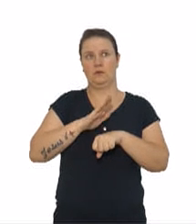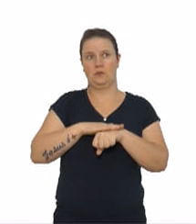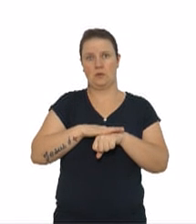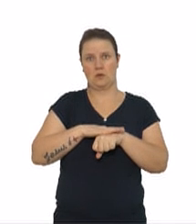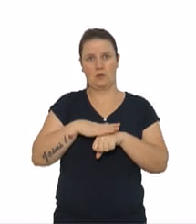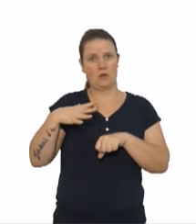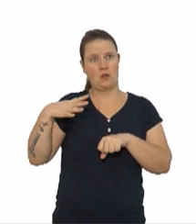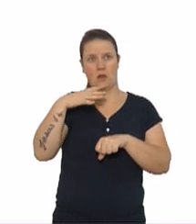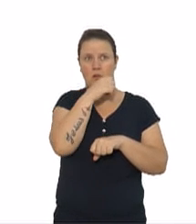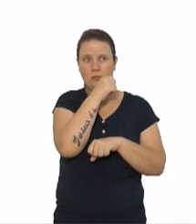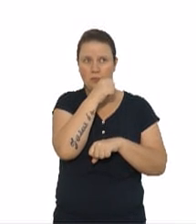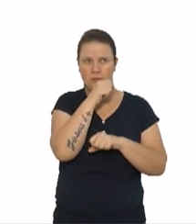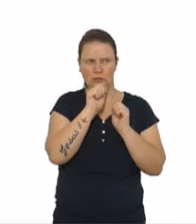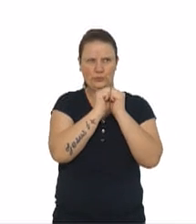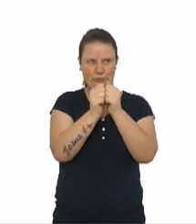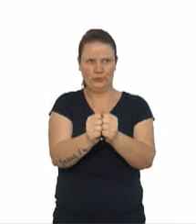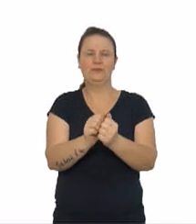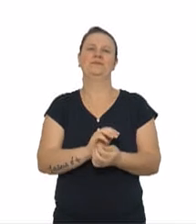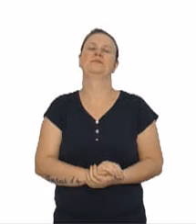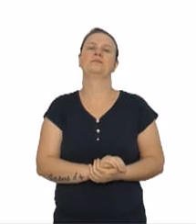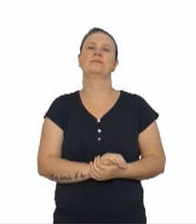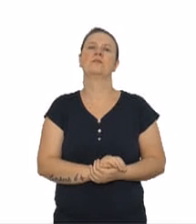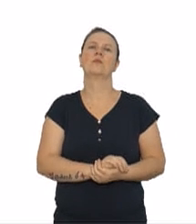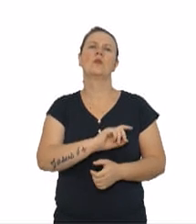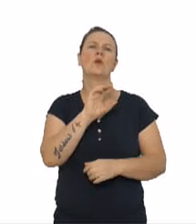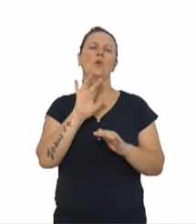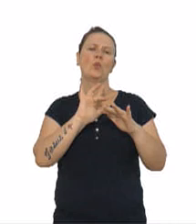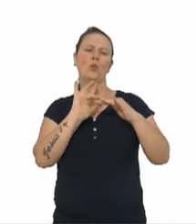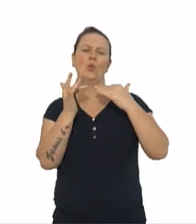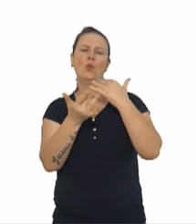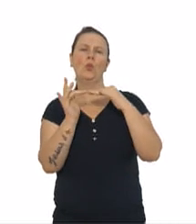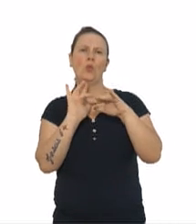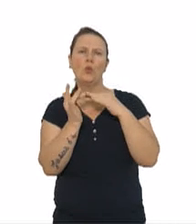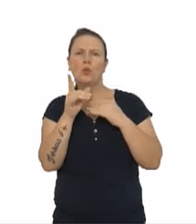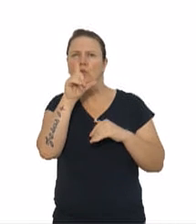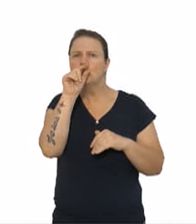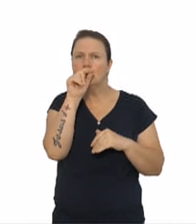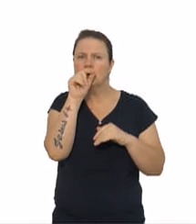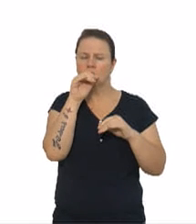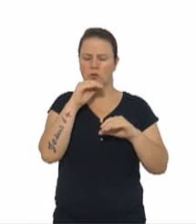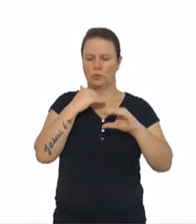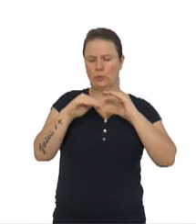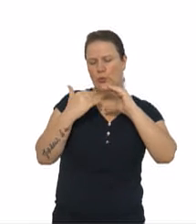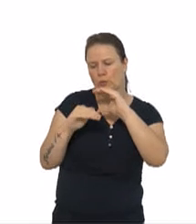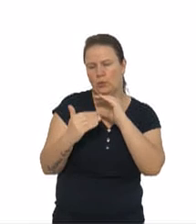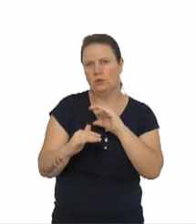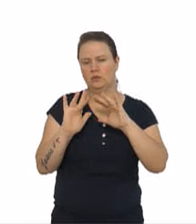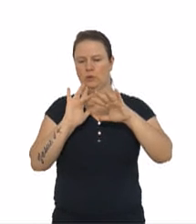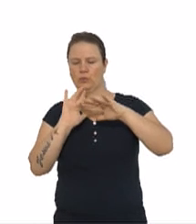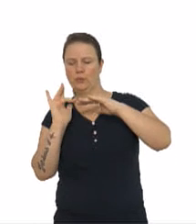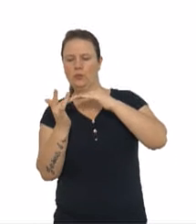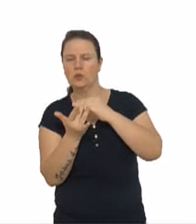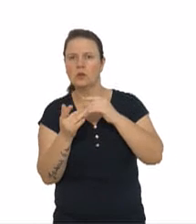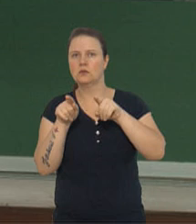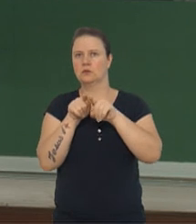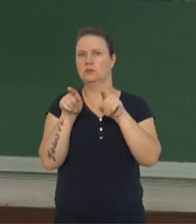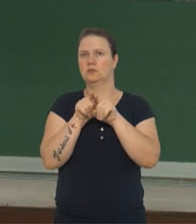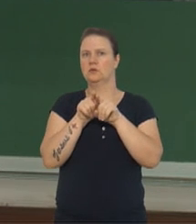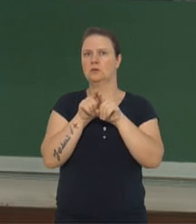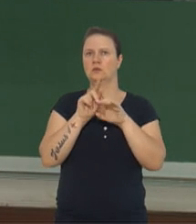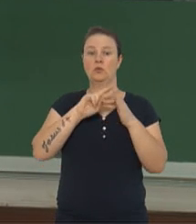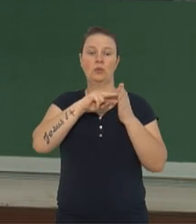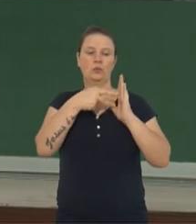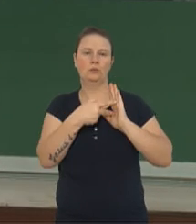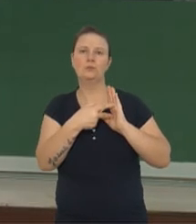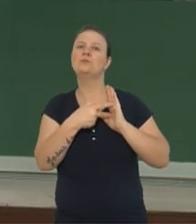aqui trabalhar juntos, sim? O que é um tweet? É um mensagem de rede social, isso hemos visto incluso na definição da